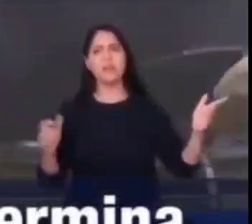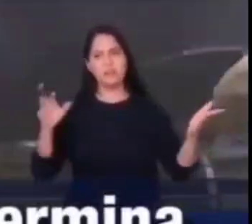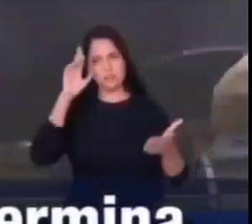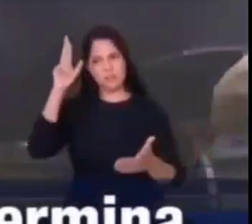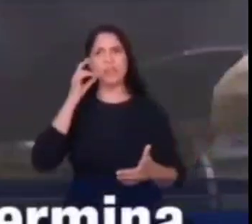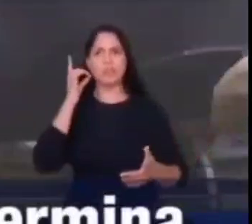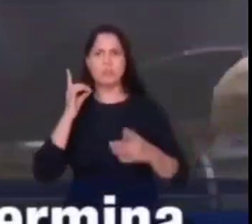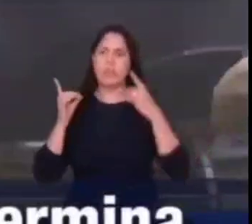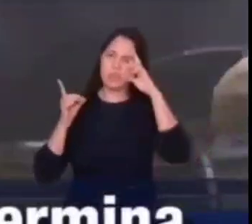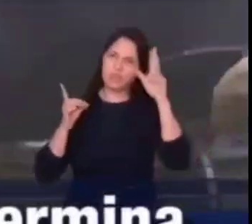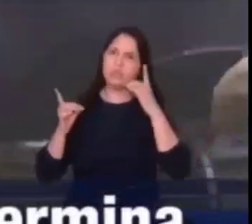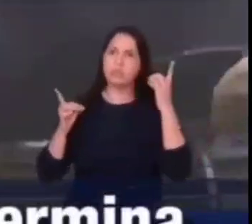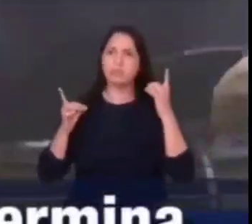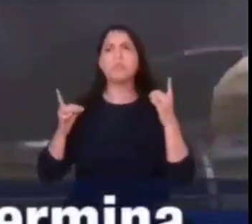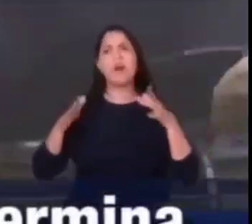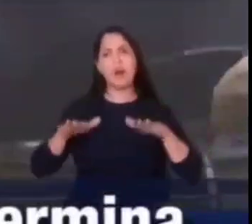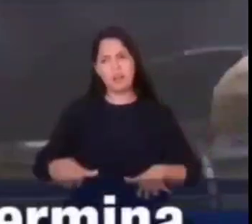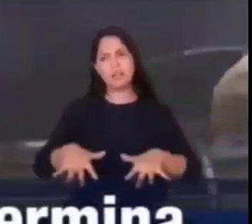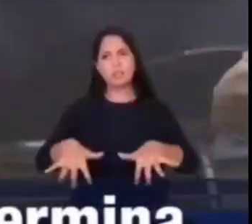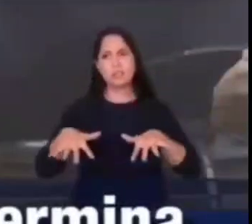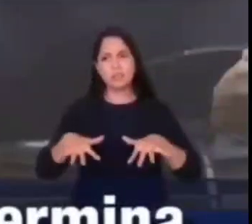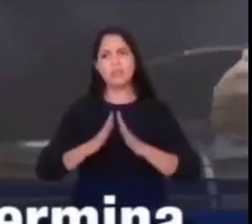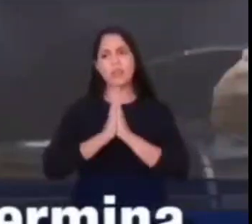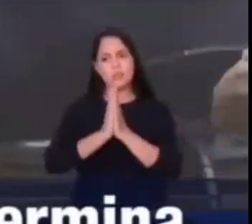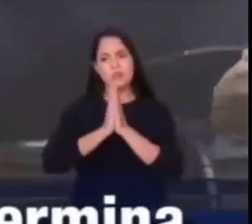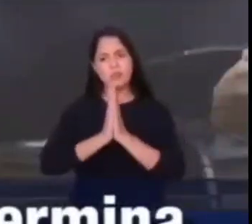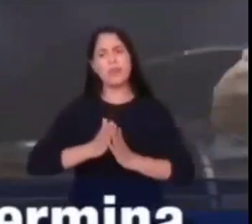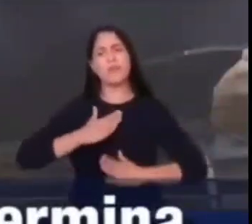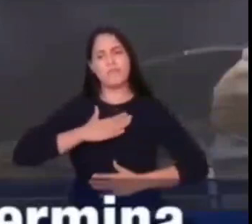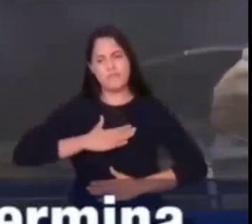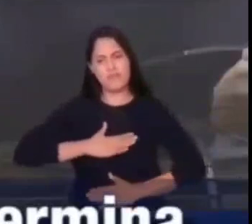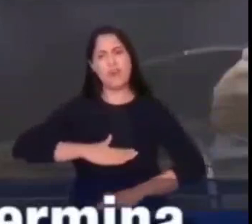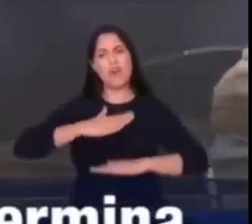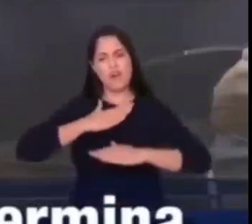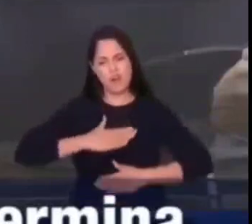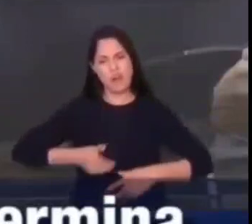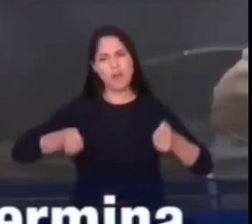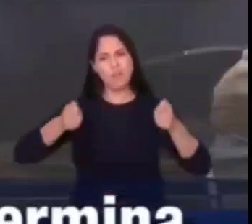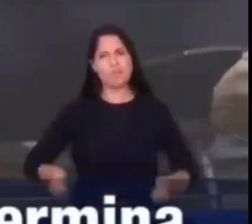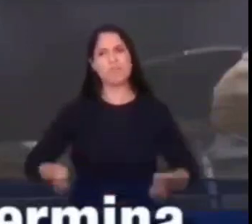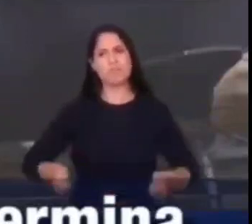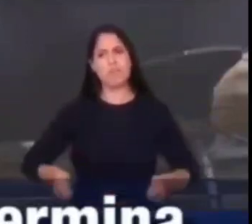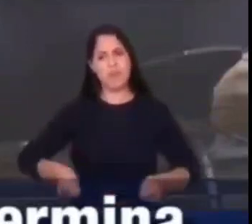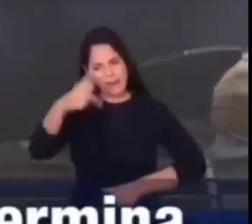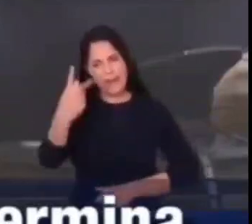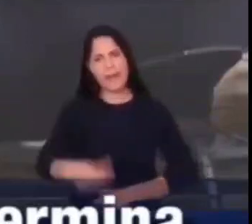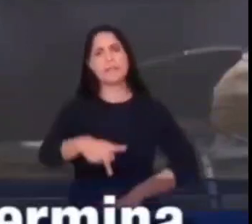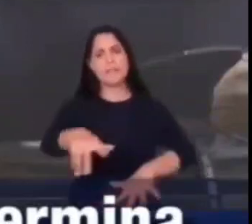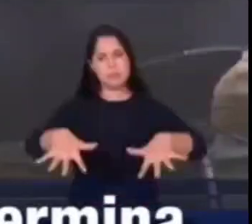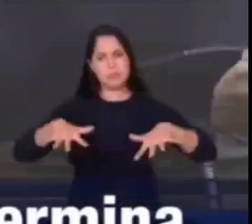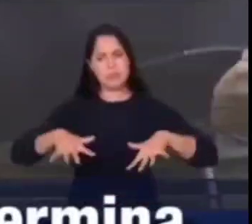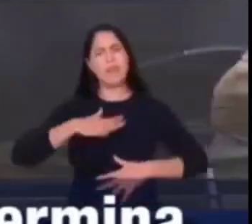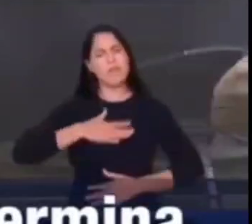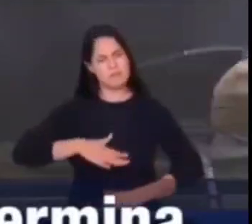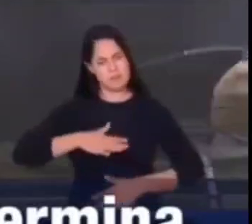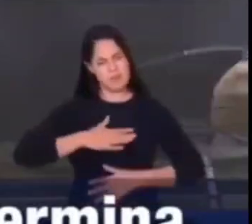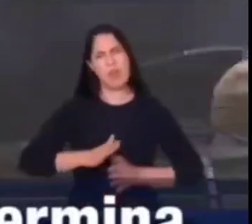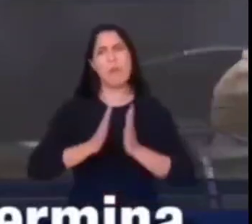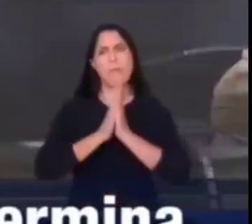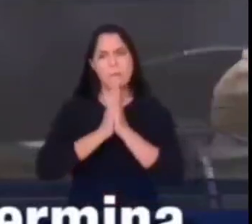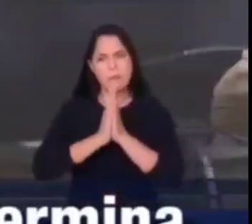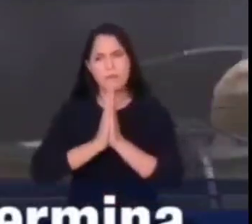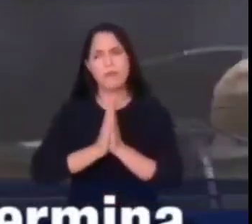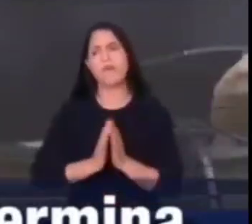senhores deputados, vamos manter a calma nesse plenário, por favor. Vamos manter a calma neste plenário. A